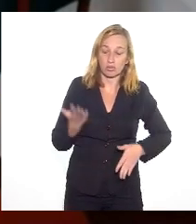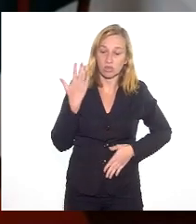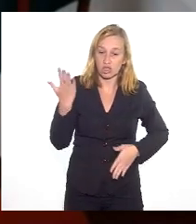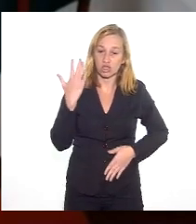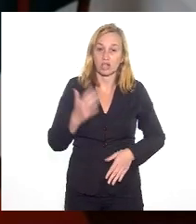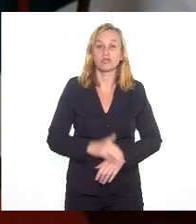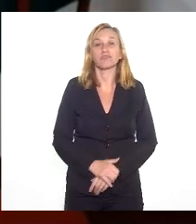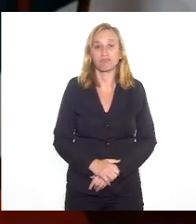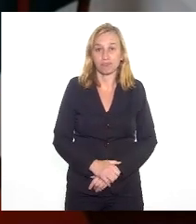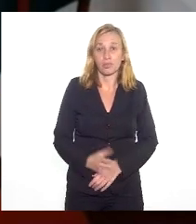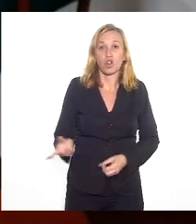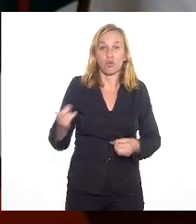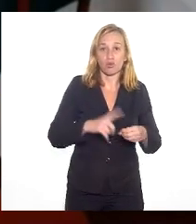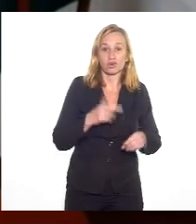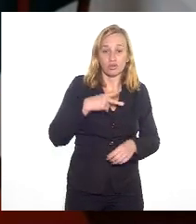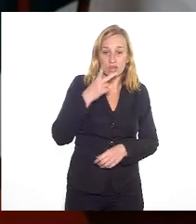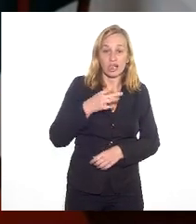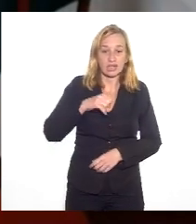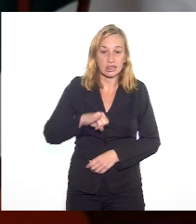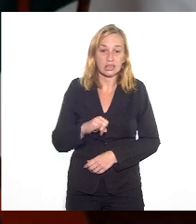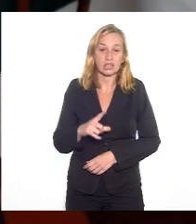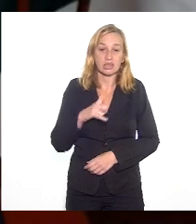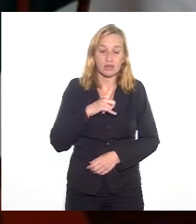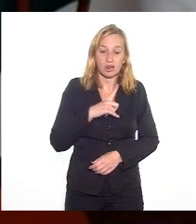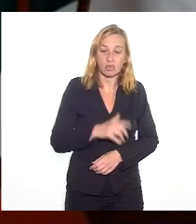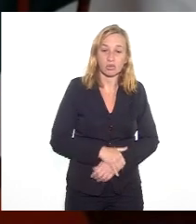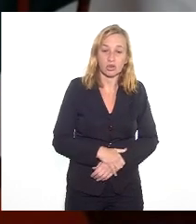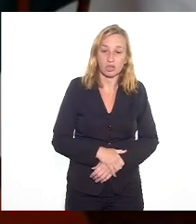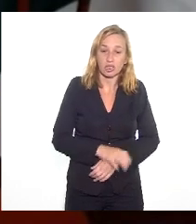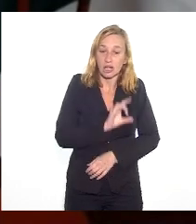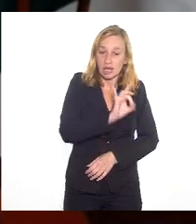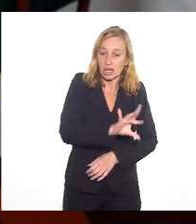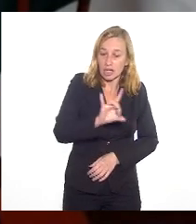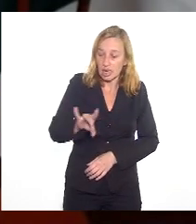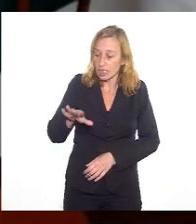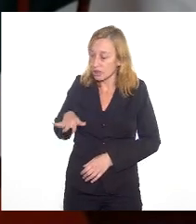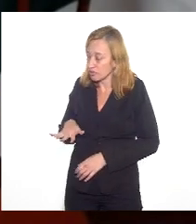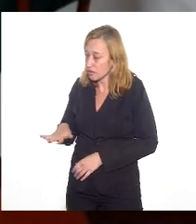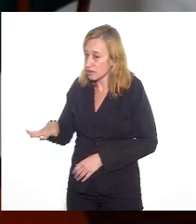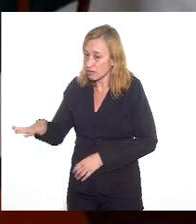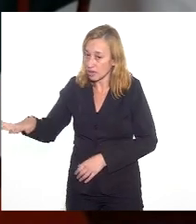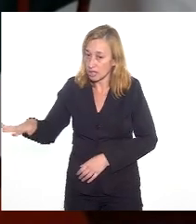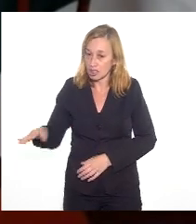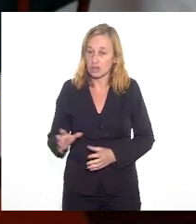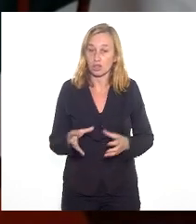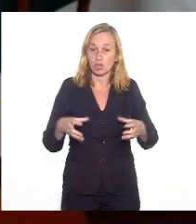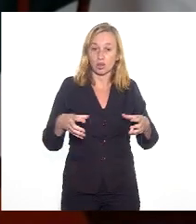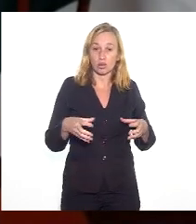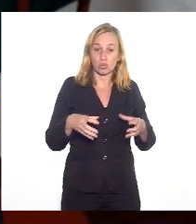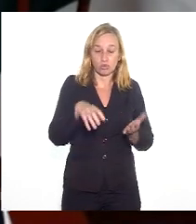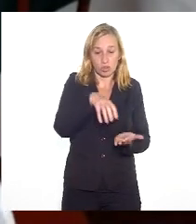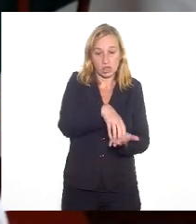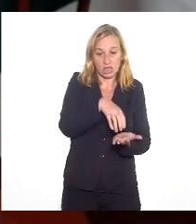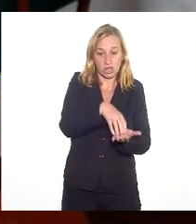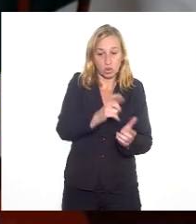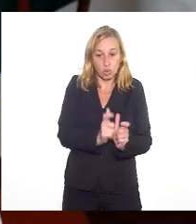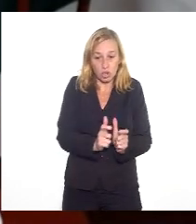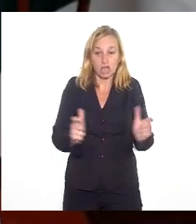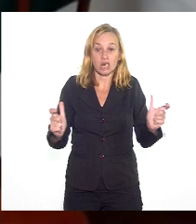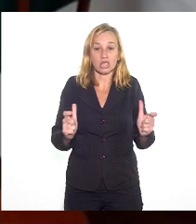Eu volto a falar que se nós tivermos em cada comunidade um grande centro